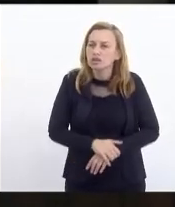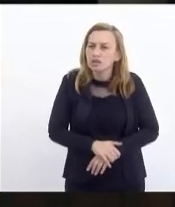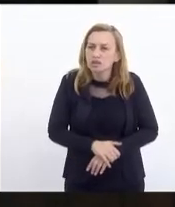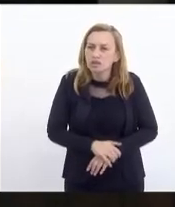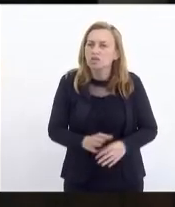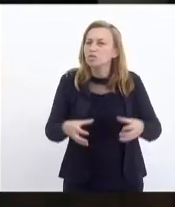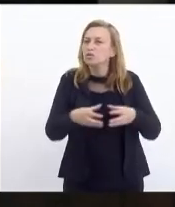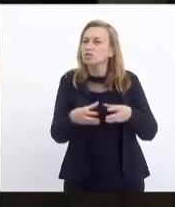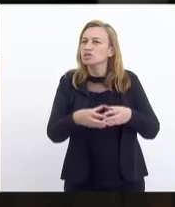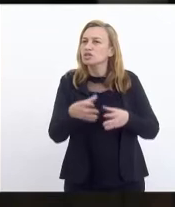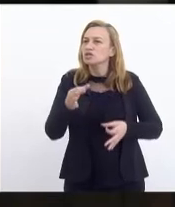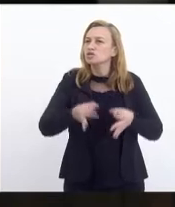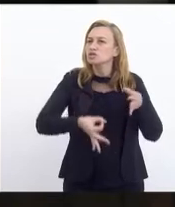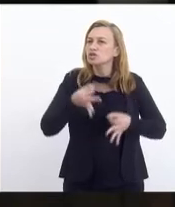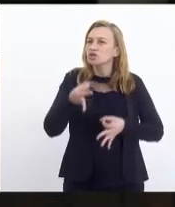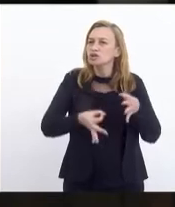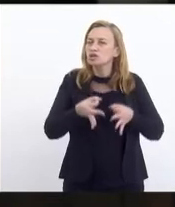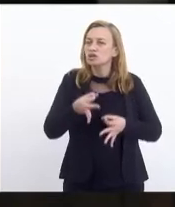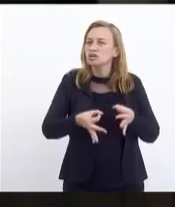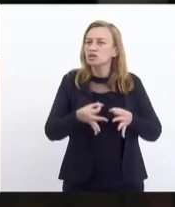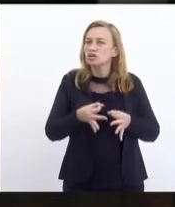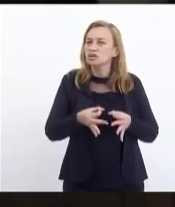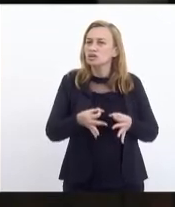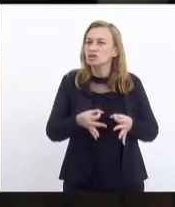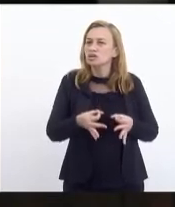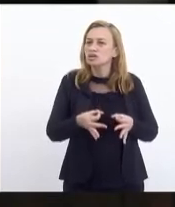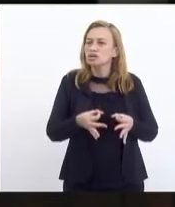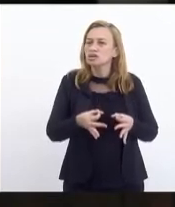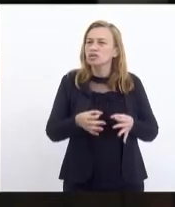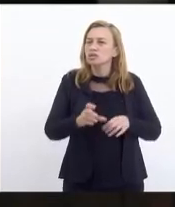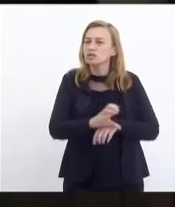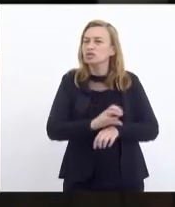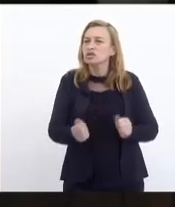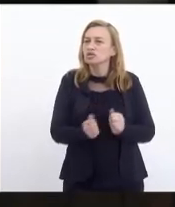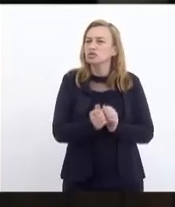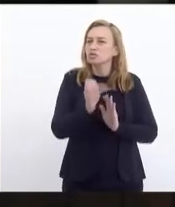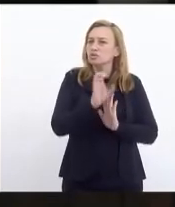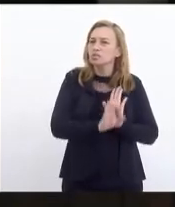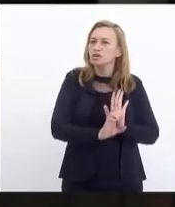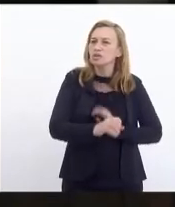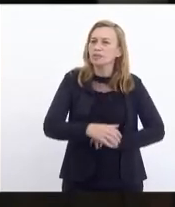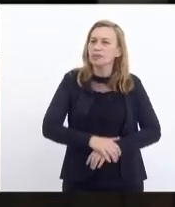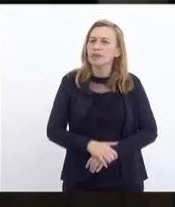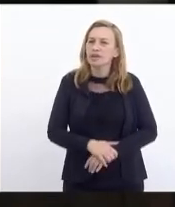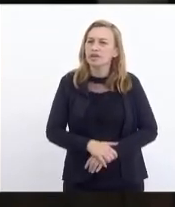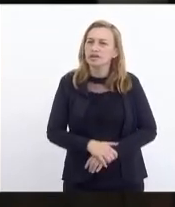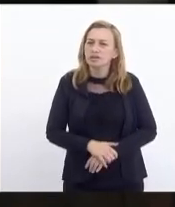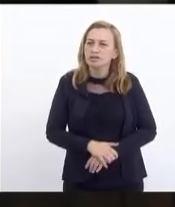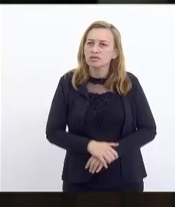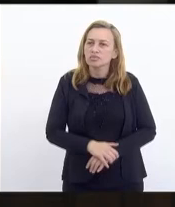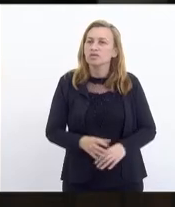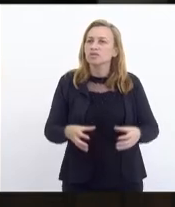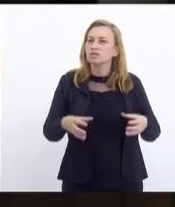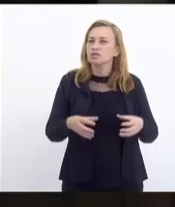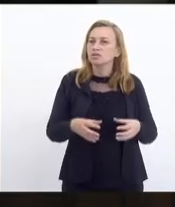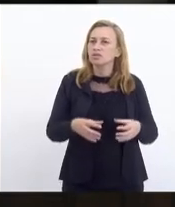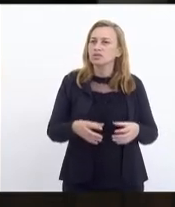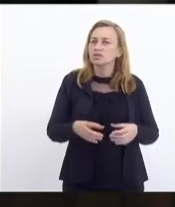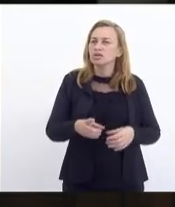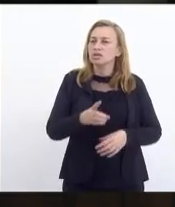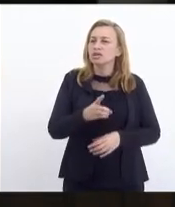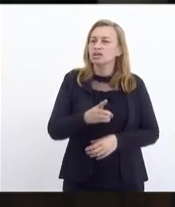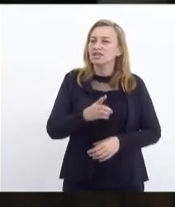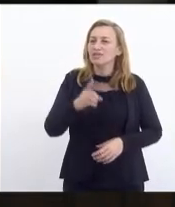Parecida da Comissão de Constituição e Justiça pela constitucionalidade com emendas. Pendente de pareceres das Comissões de Defesa dos Direitos